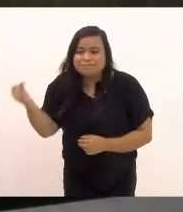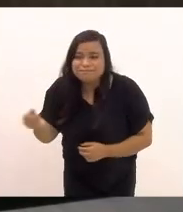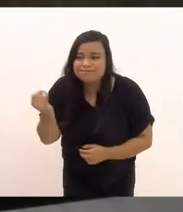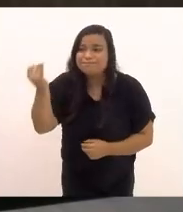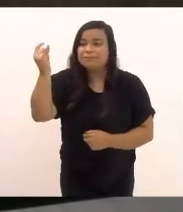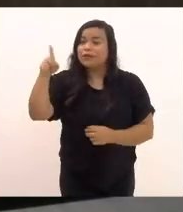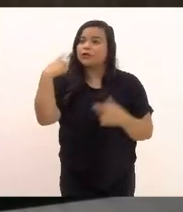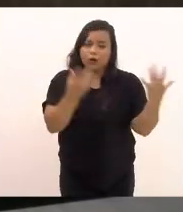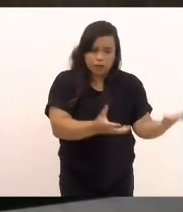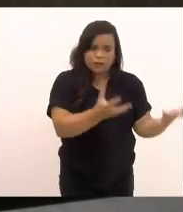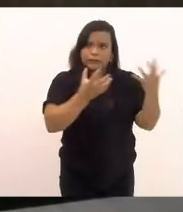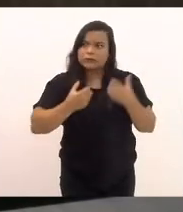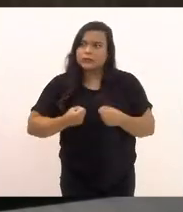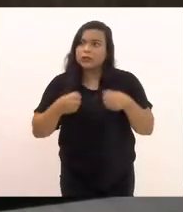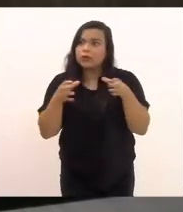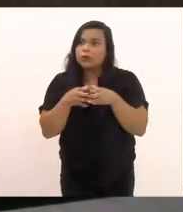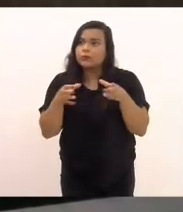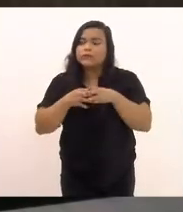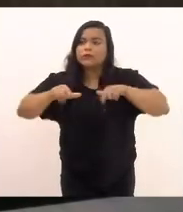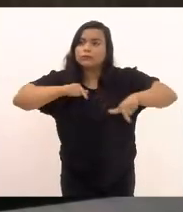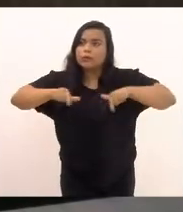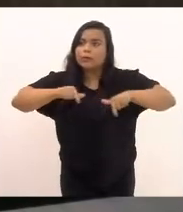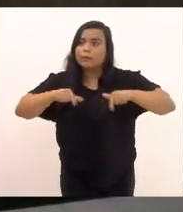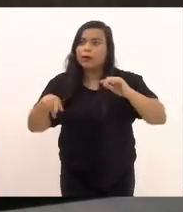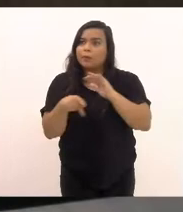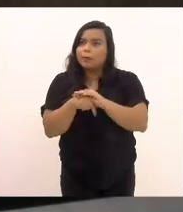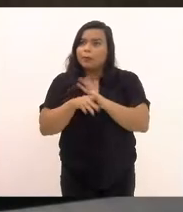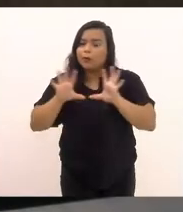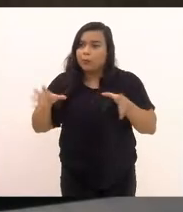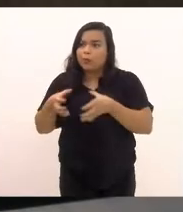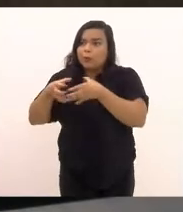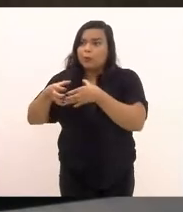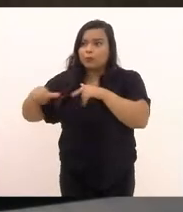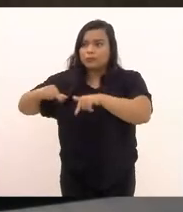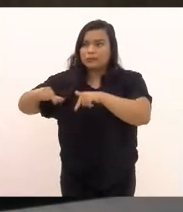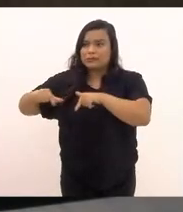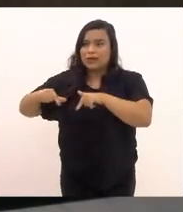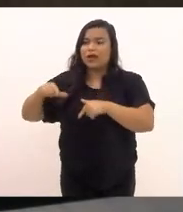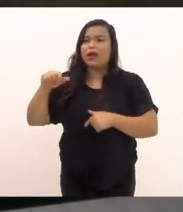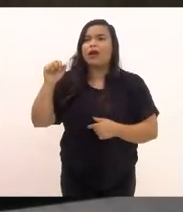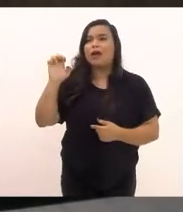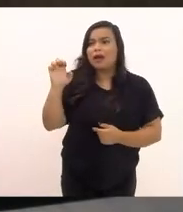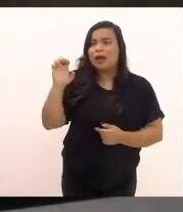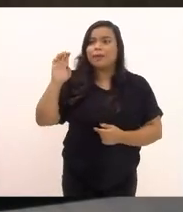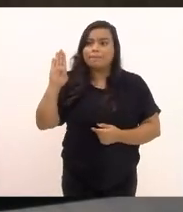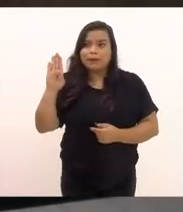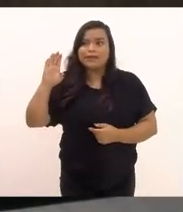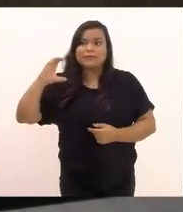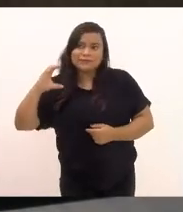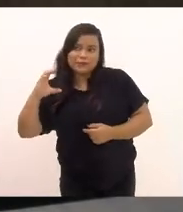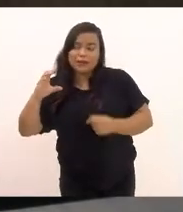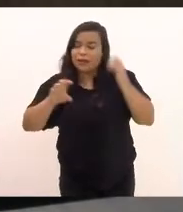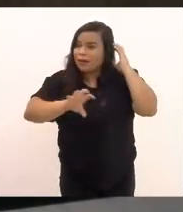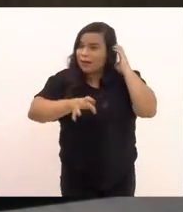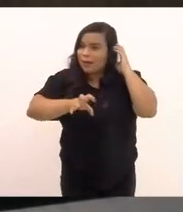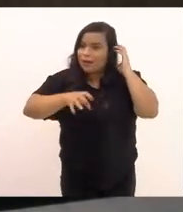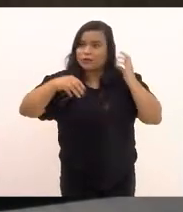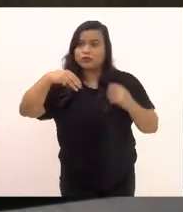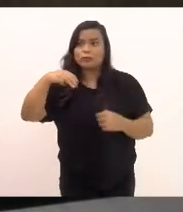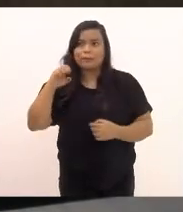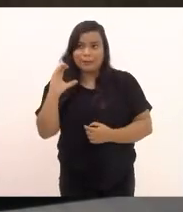Trabalho, através do coletivo de trabalhadores e trabalhadoras da EBC, Rádio MEC, a notícia de que